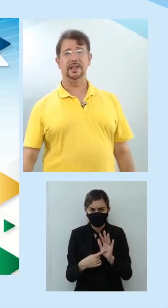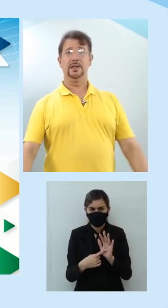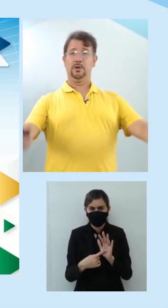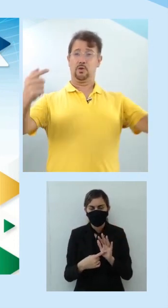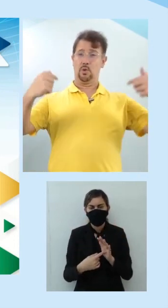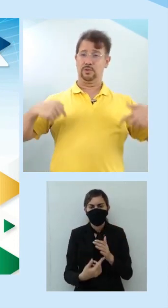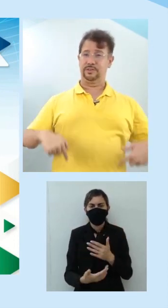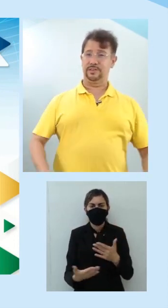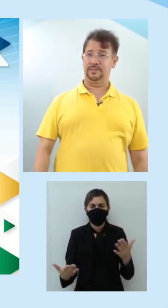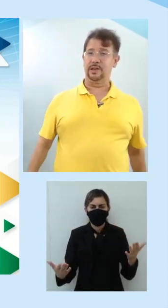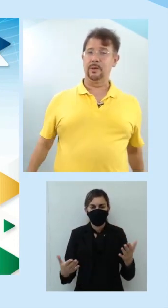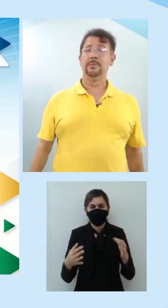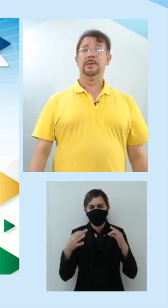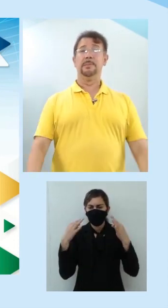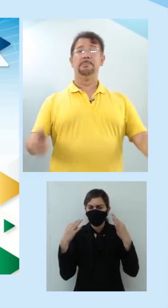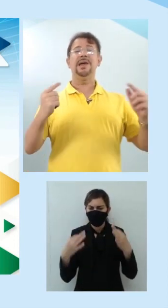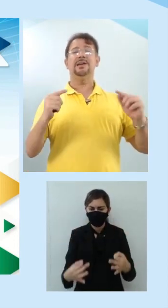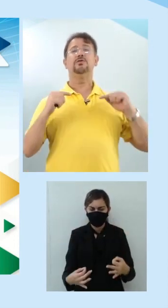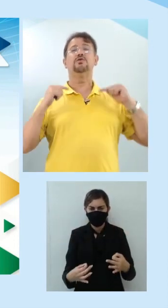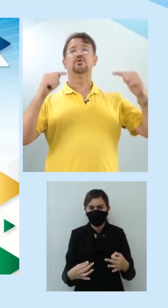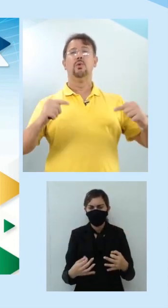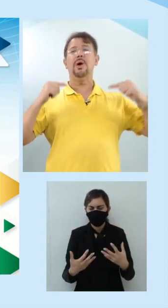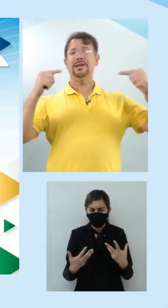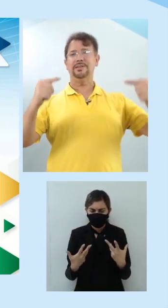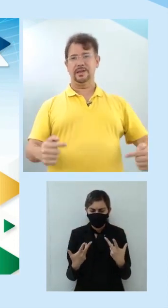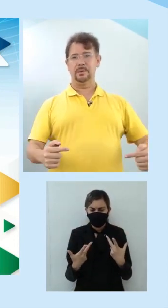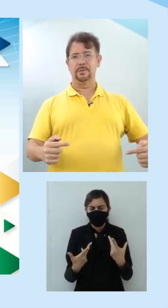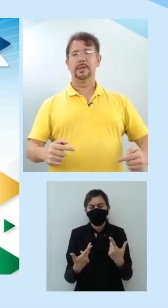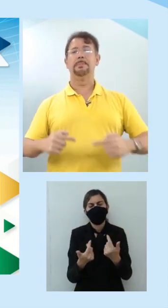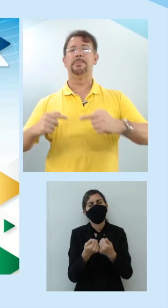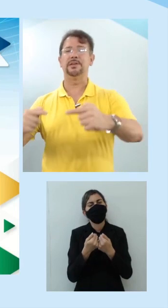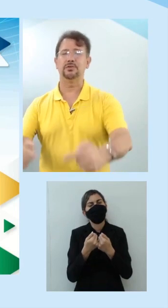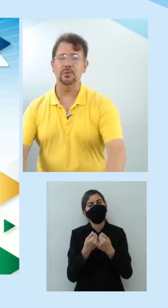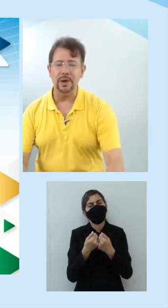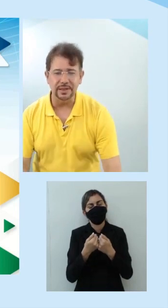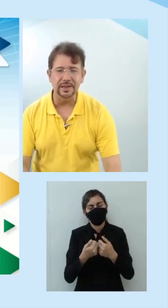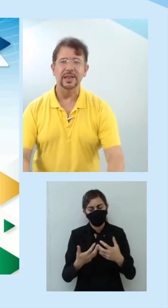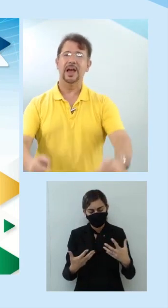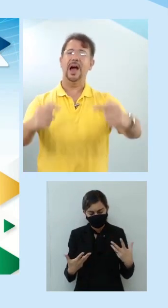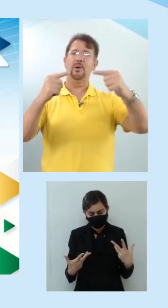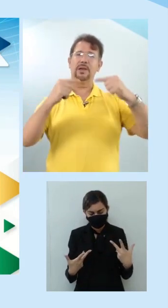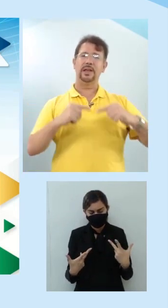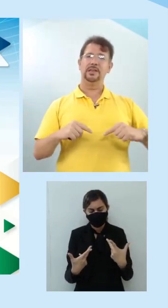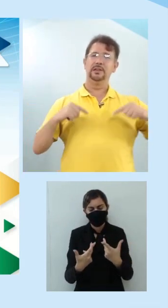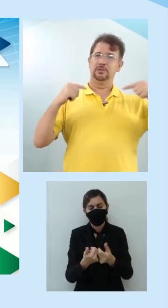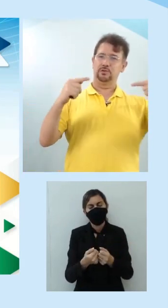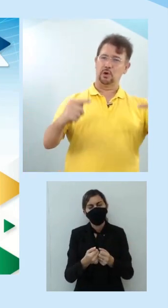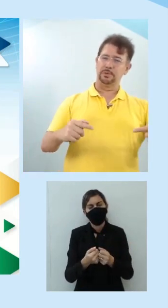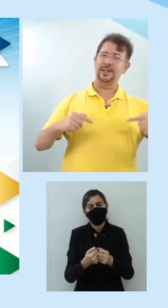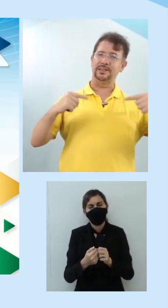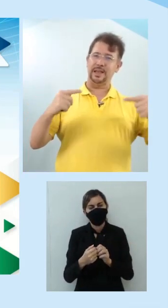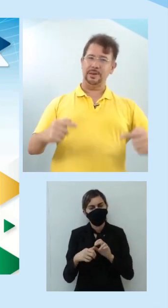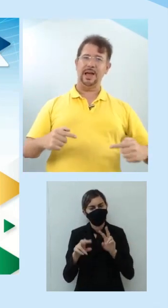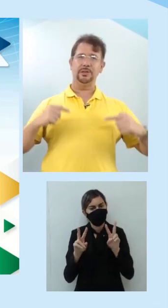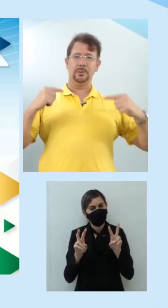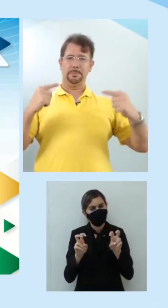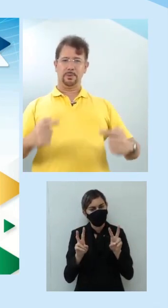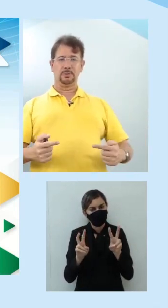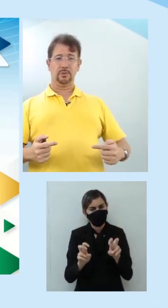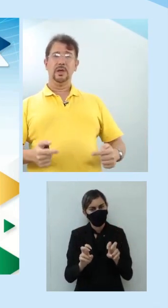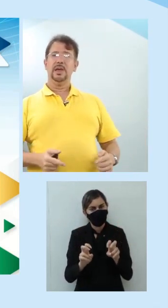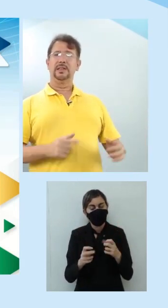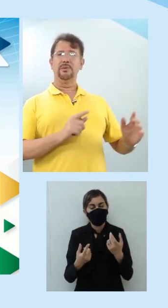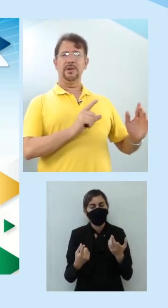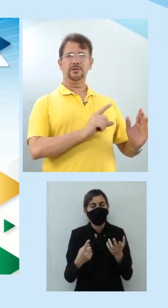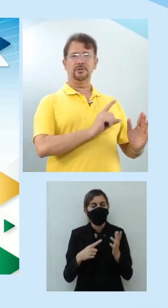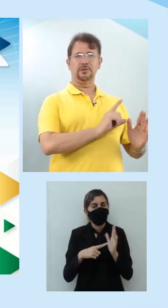objetividade, concisão, persuasão, persuadir alguém sobre um determinado